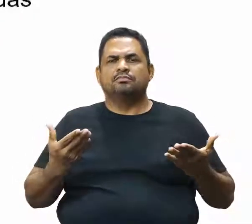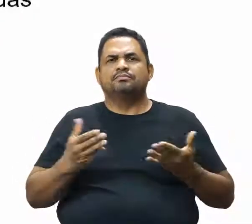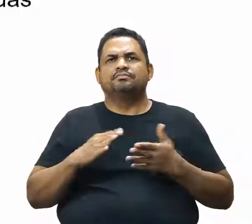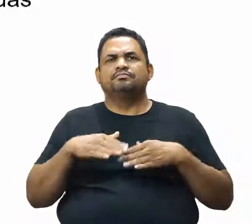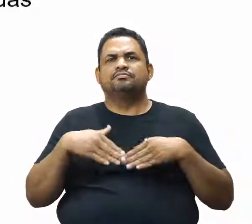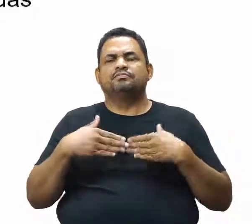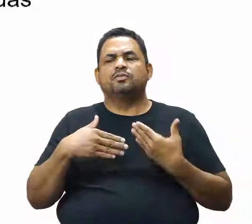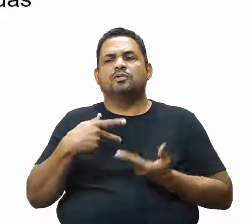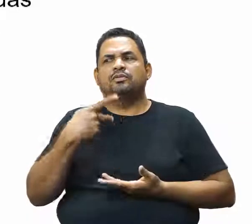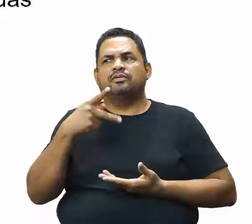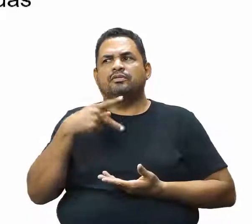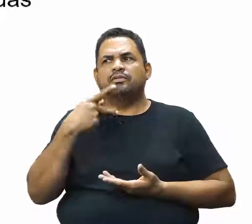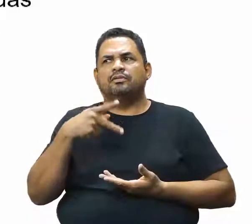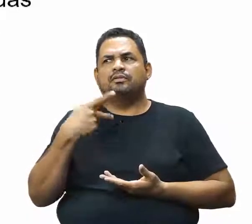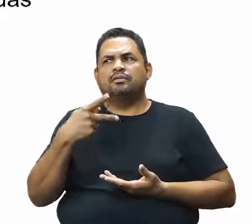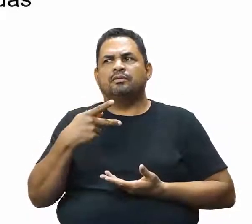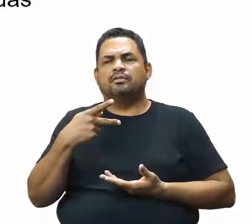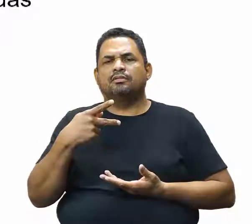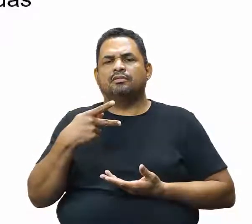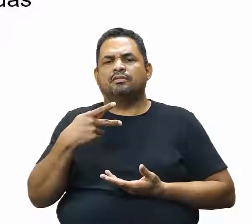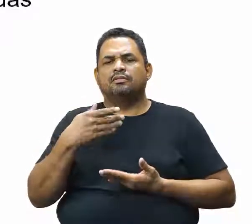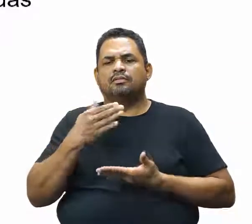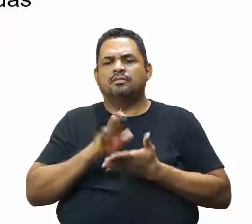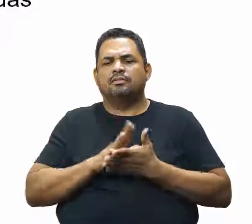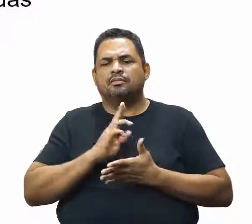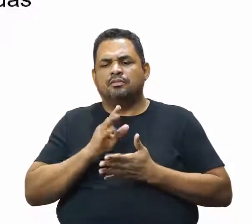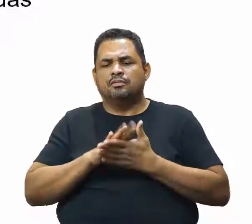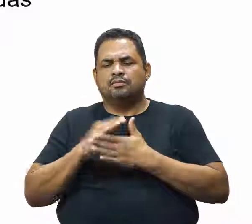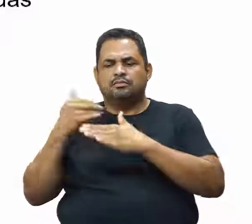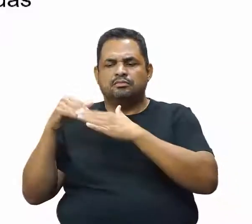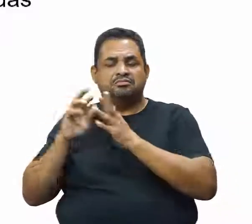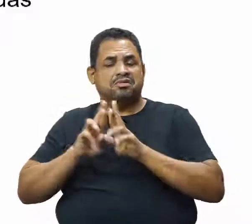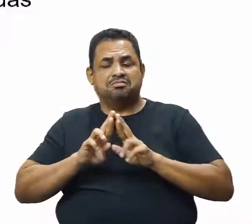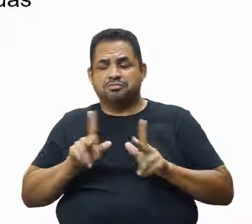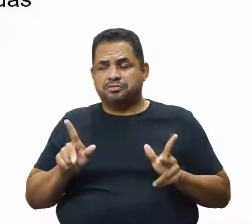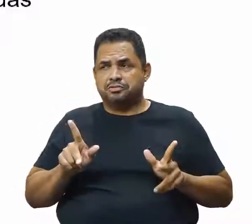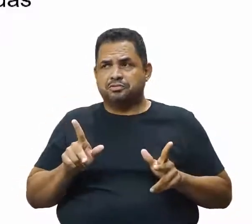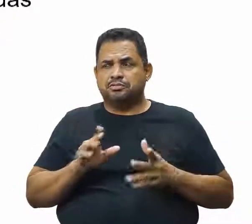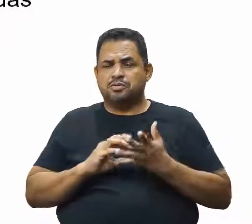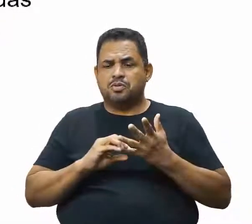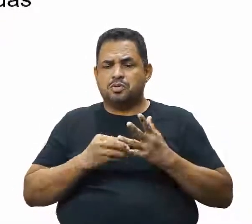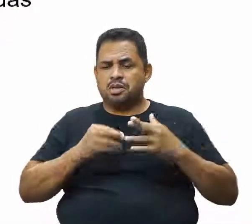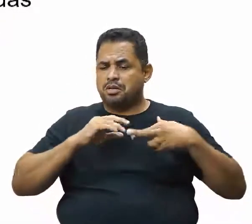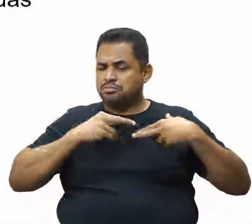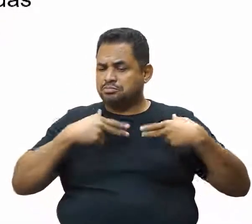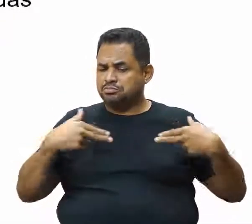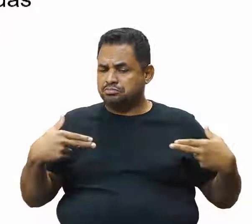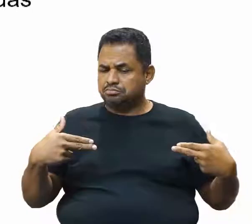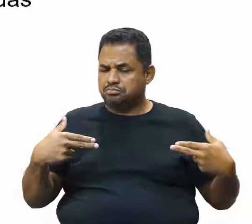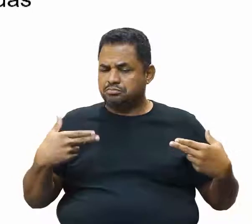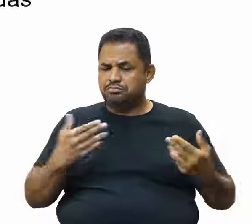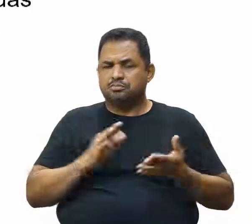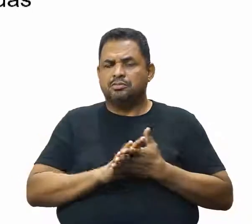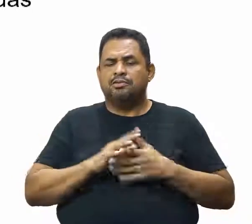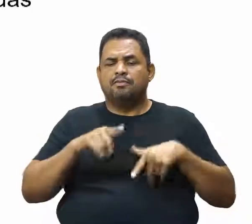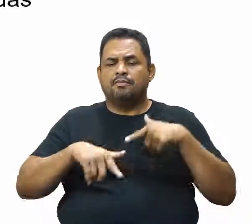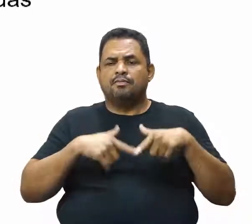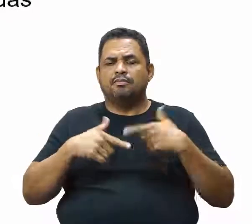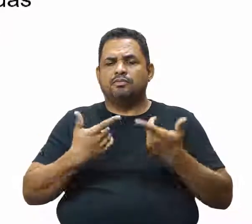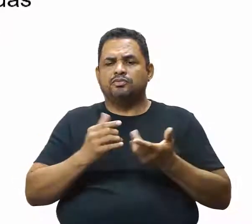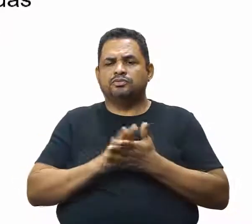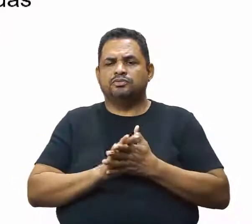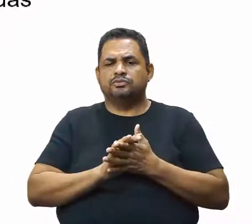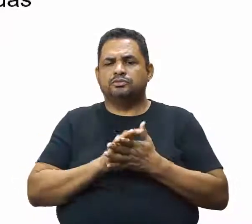quando a gente está falando em processo de armazenamento, não difere, tá? Os grãos produzidos em